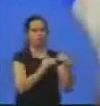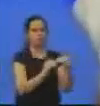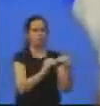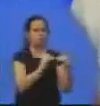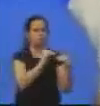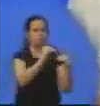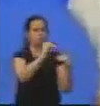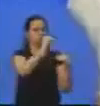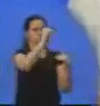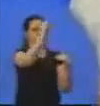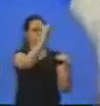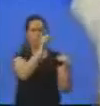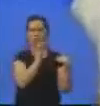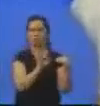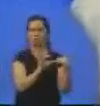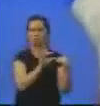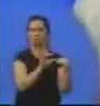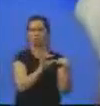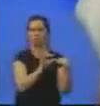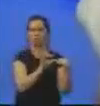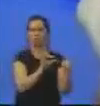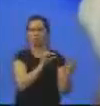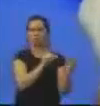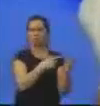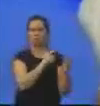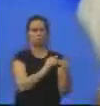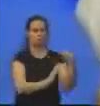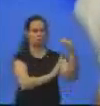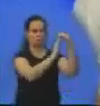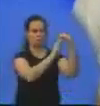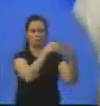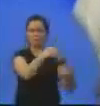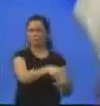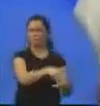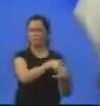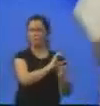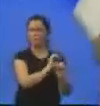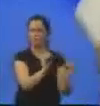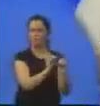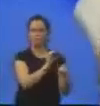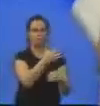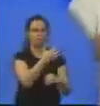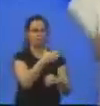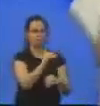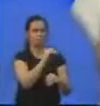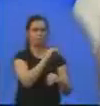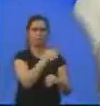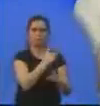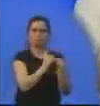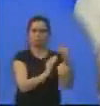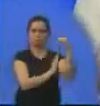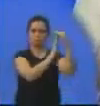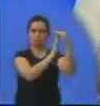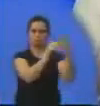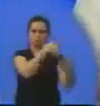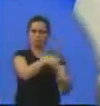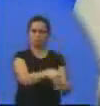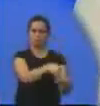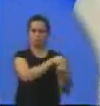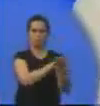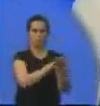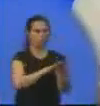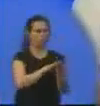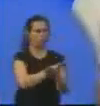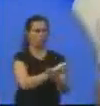tudo crescente. Todas as setinhas para cima. Não tem máximo nem mínimo. Então é uma função que não tem máximo, não tem mínimo.